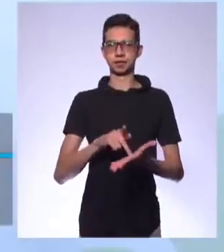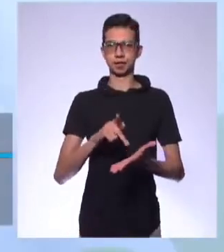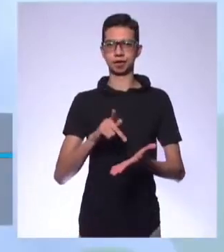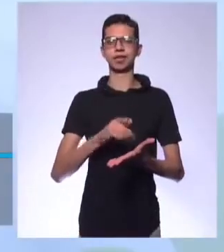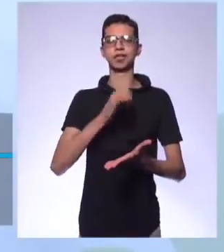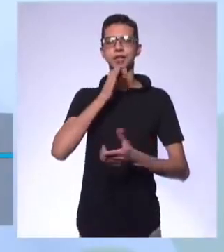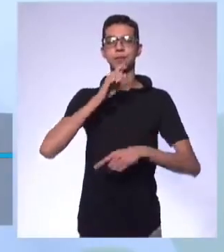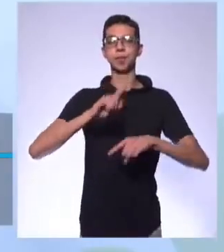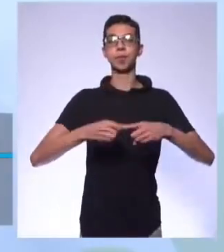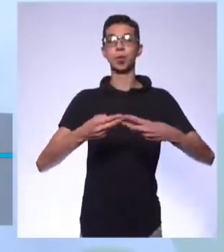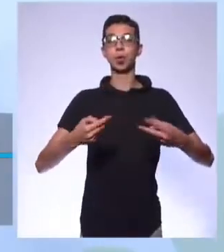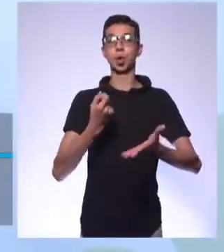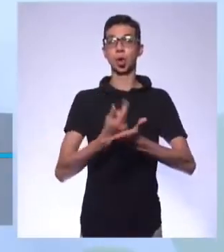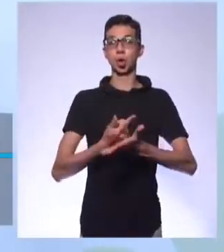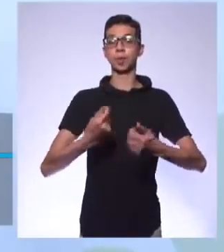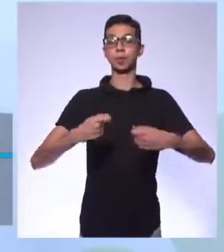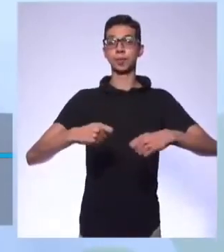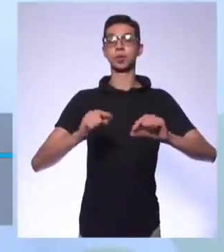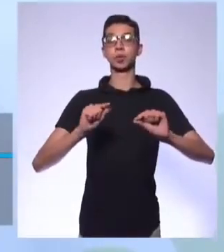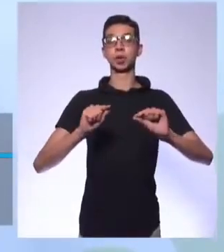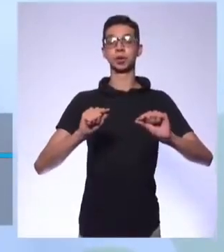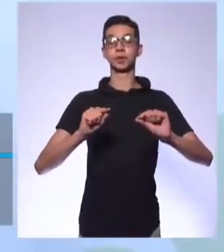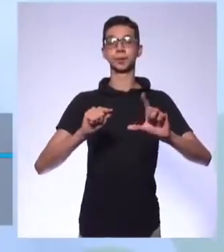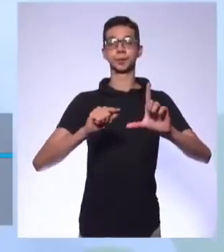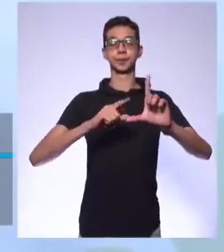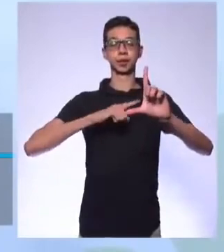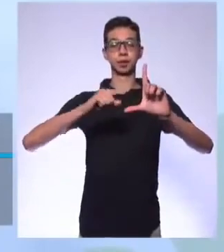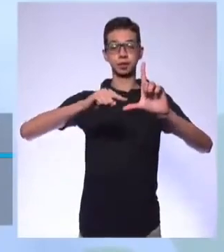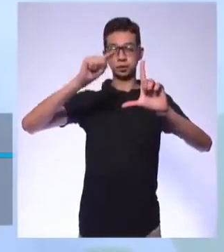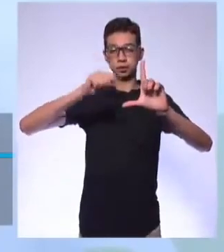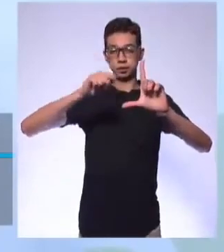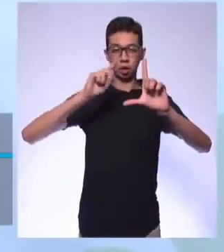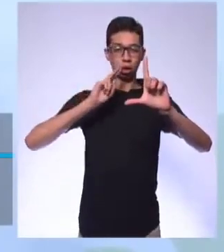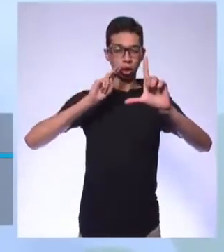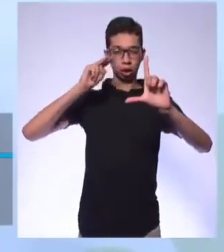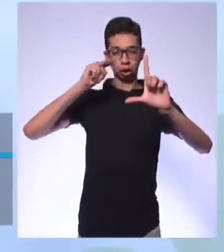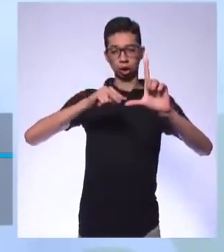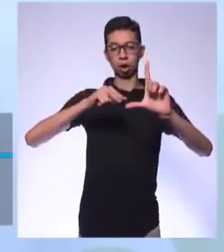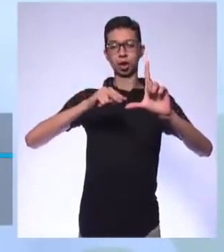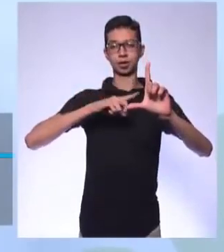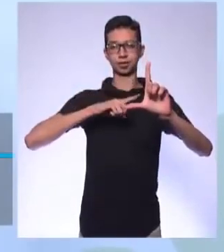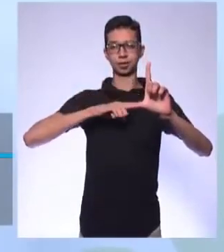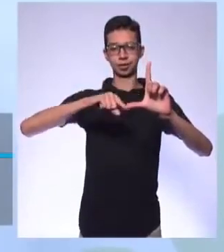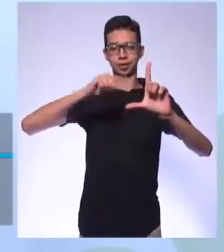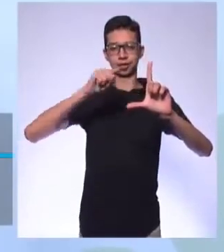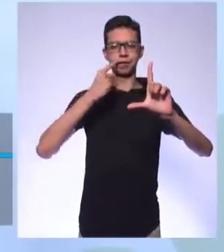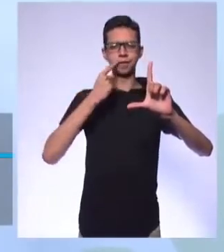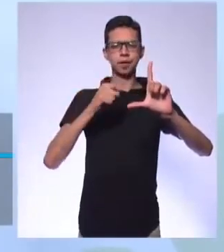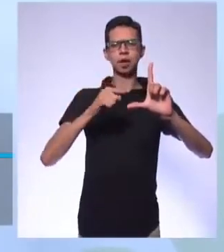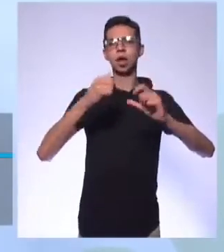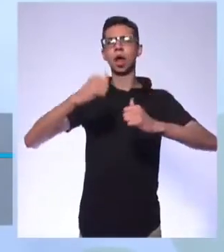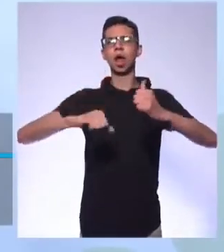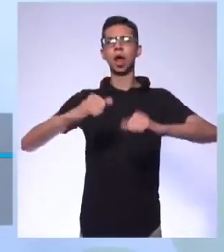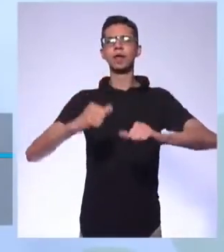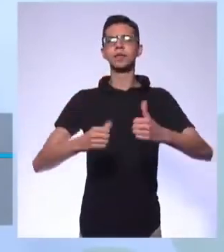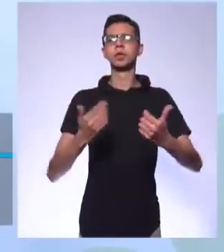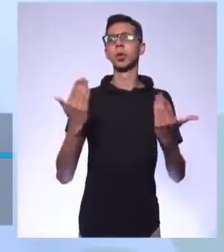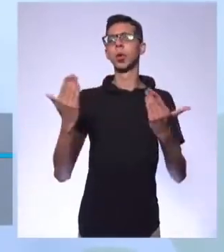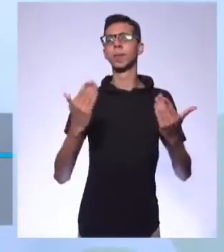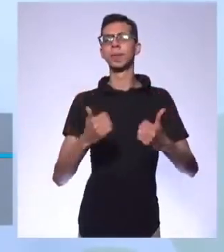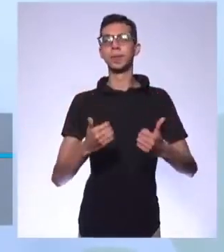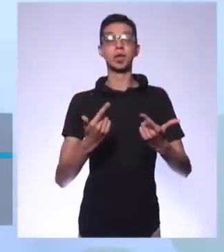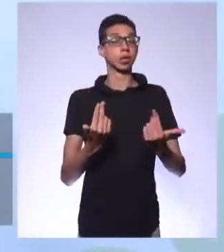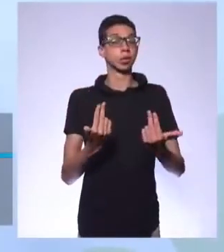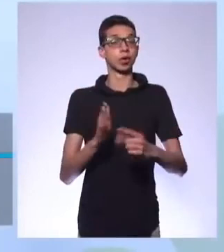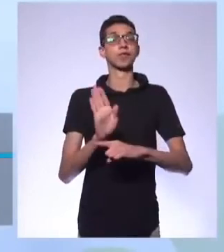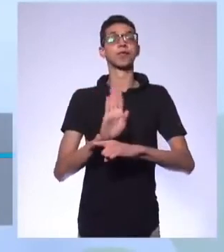um produto, a gente vai lá embaixo, nas avaliações, dá aquela olhada para ver se é comparando, né? Então a gente sempre vê quem avaliou o filme é a mesma coisa, dá uma olhada nas